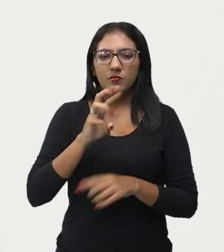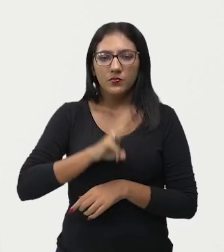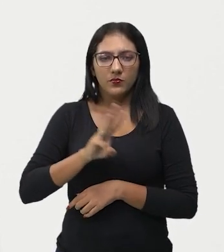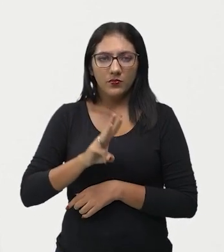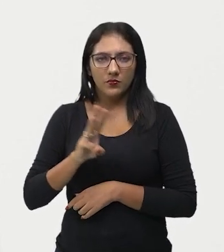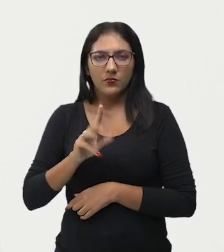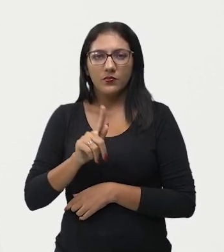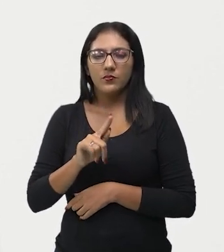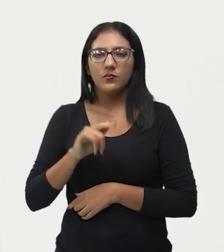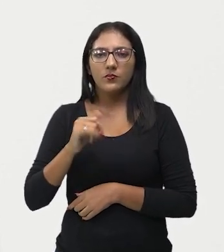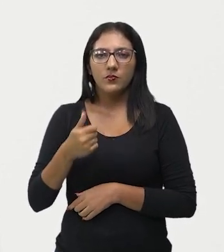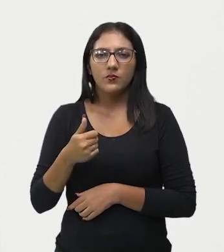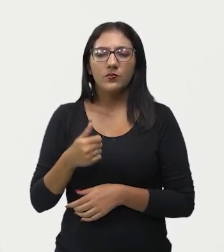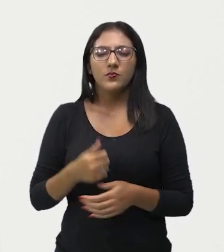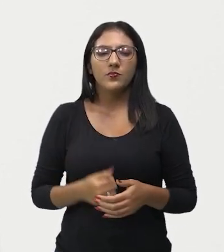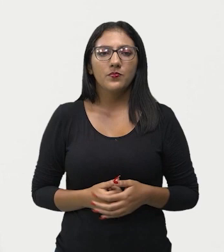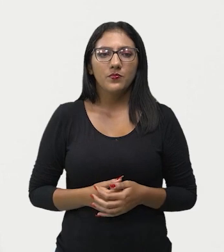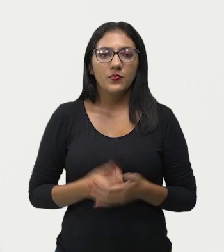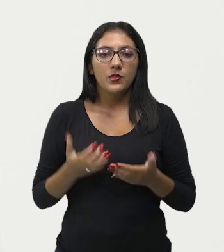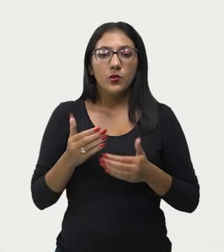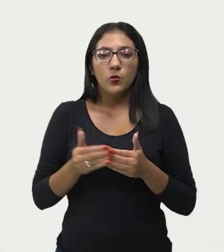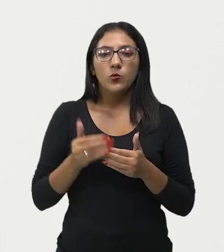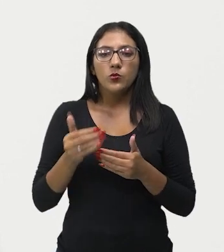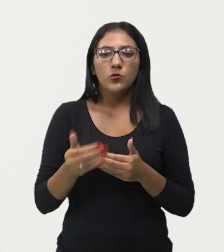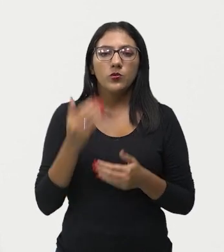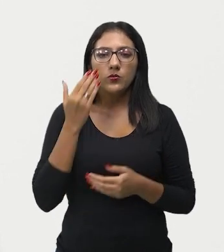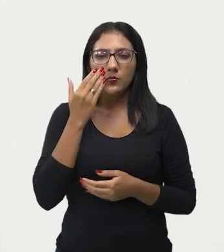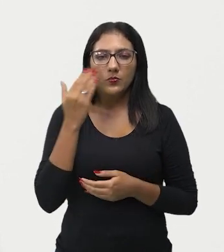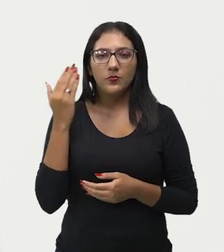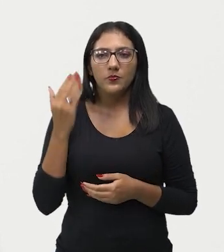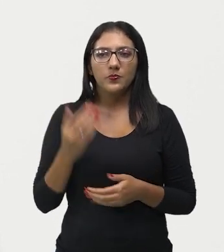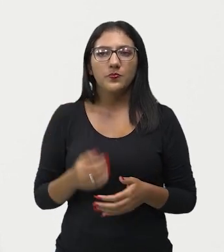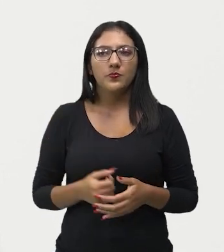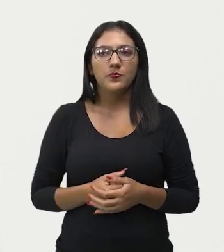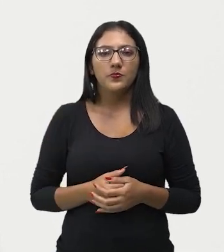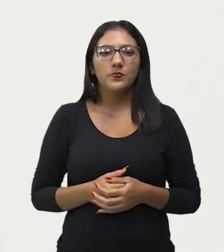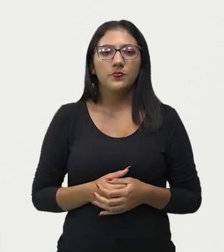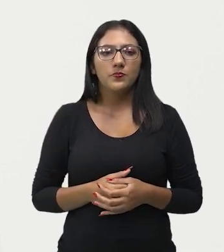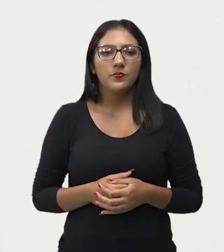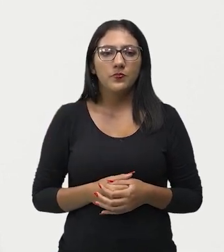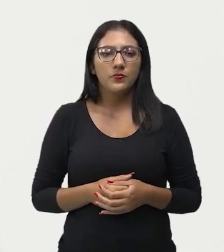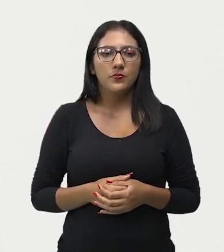Bom, continuando aqui a nossa questão, olha o que diz